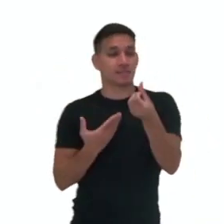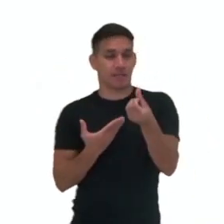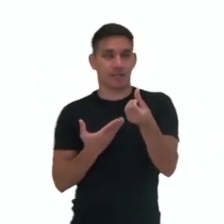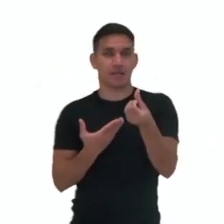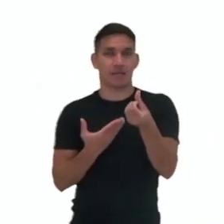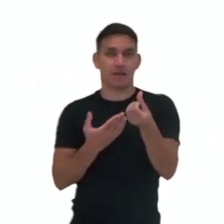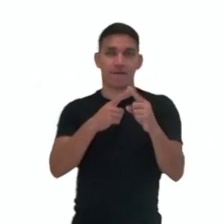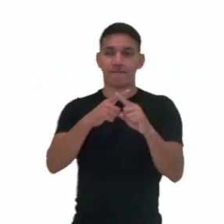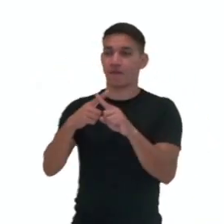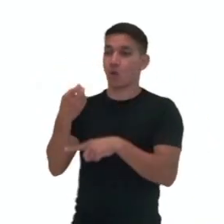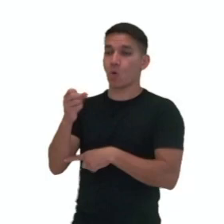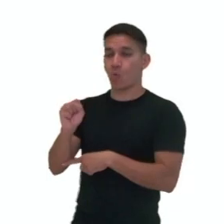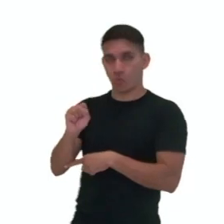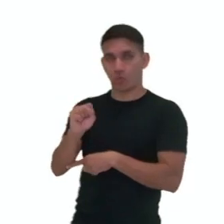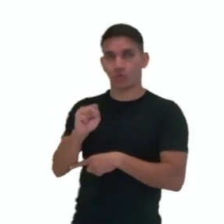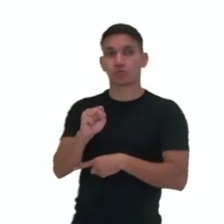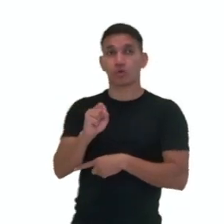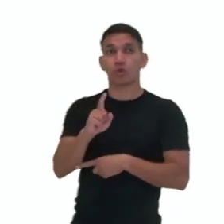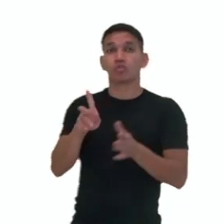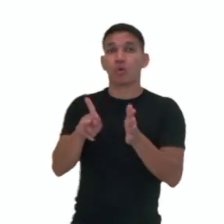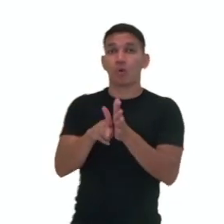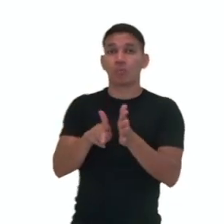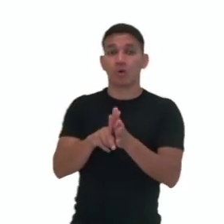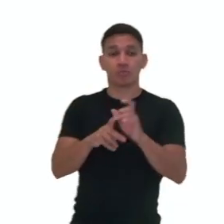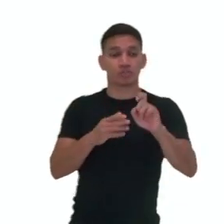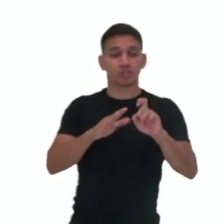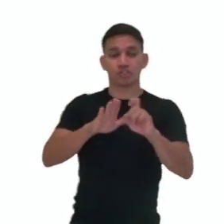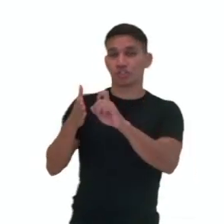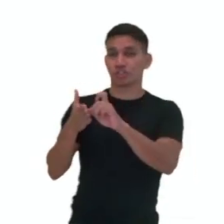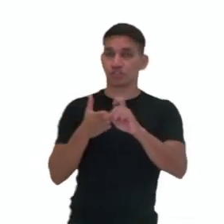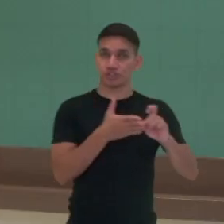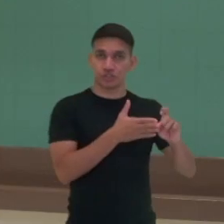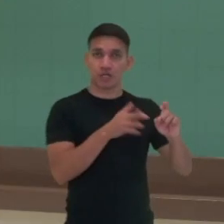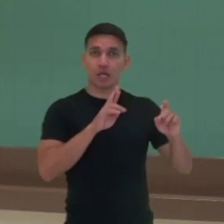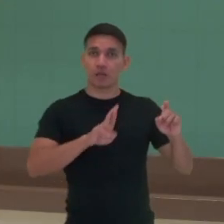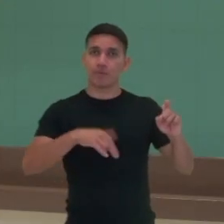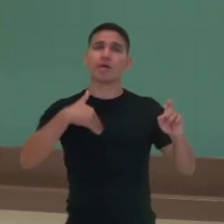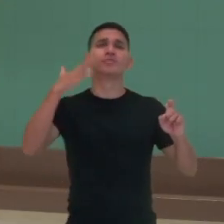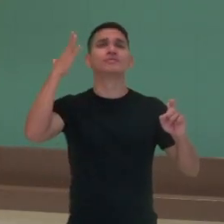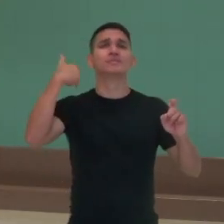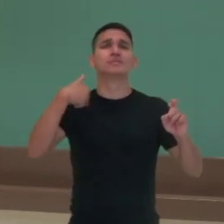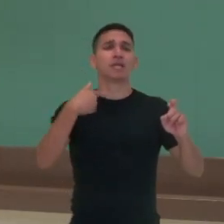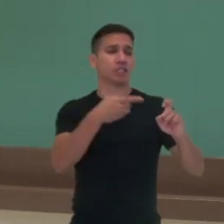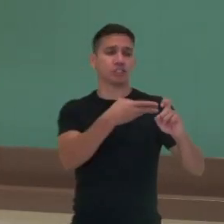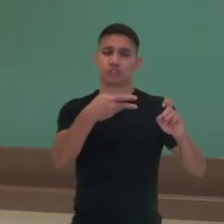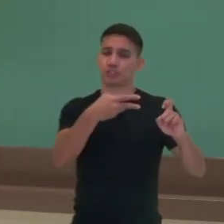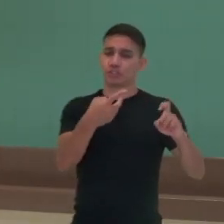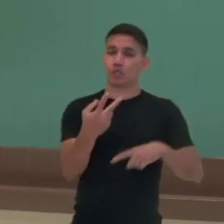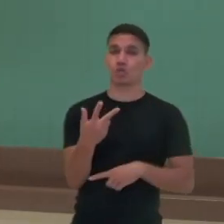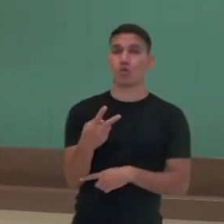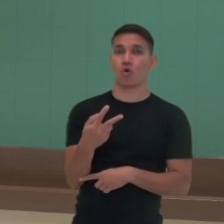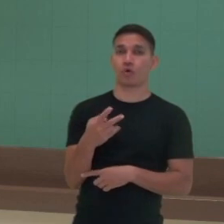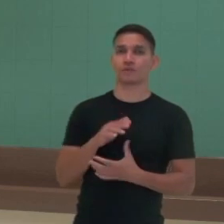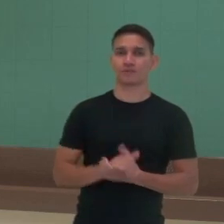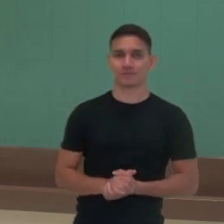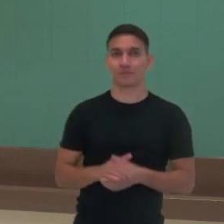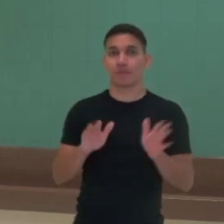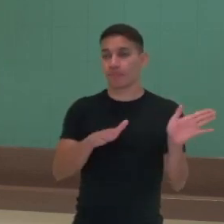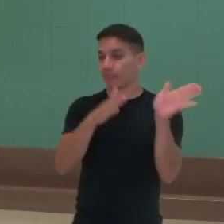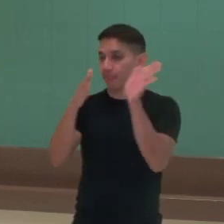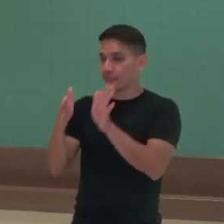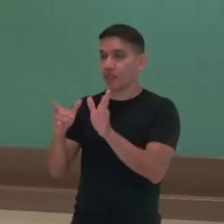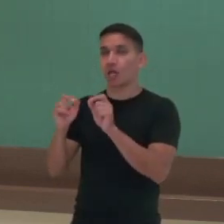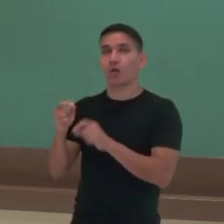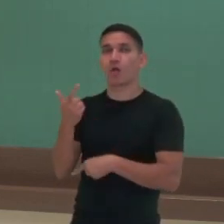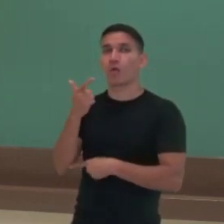8 vezes 6. Isolando o nosso x, eu sei que o x vale 12. E na sequência, eu